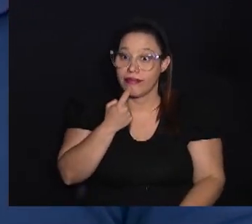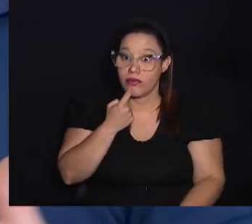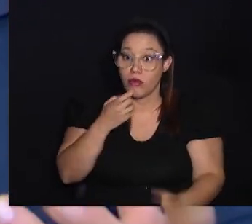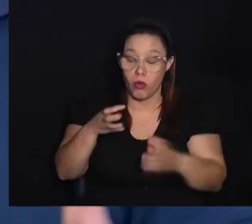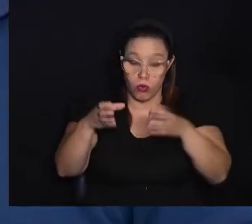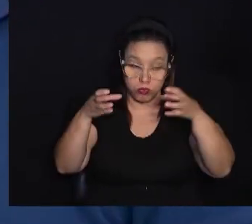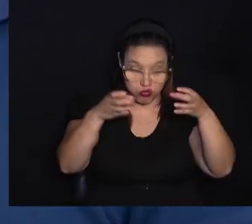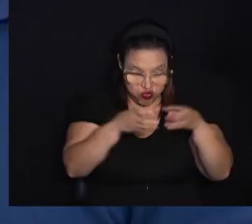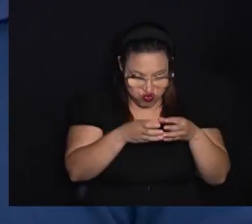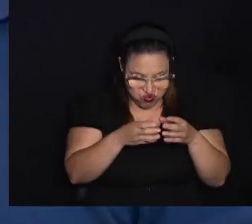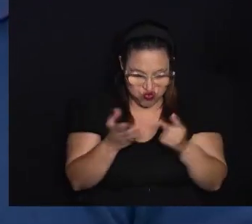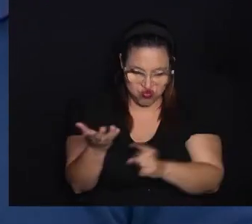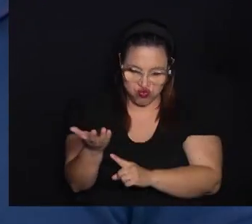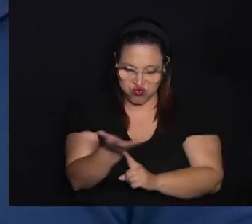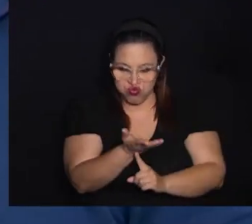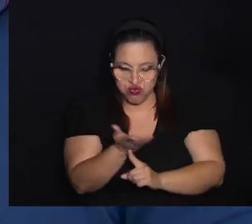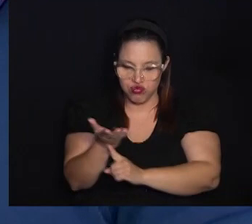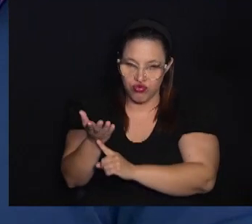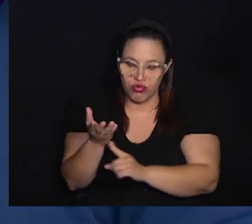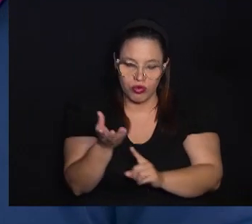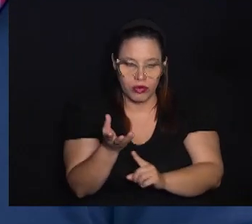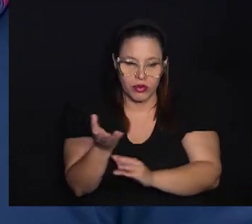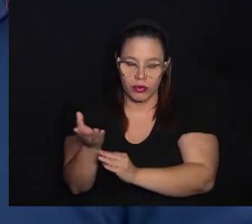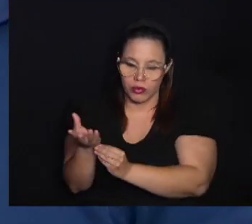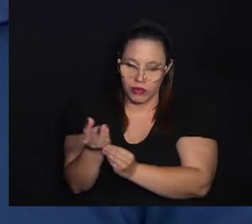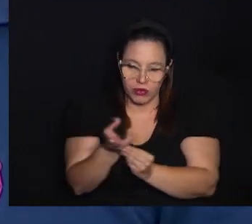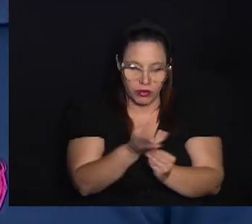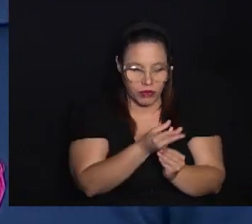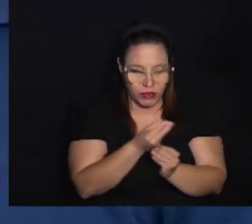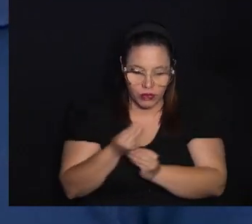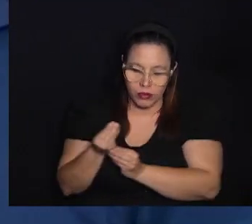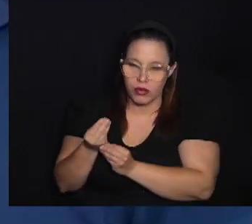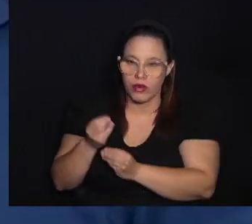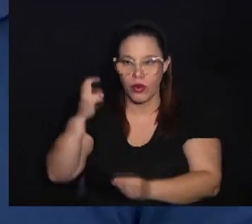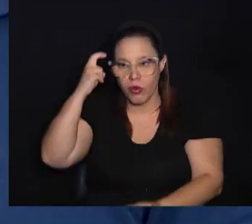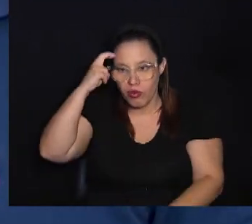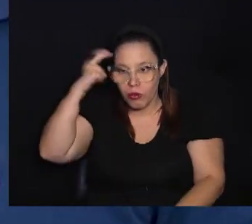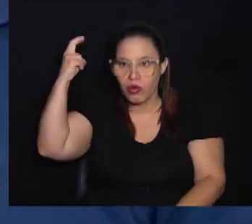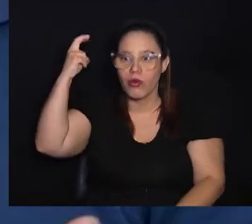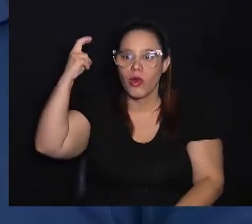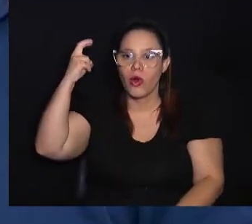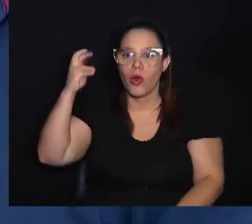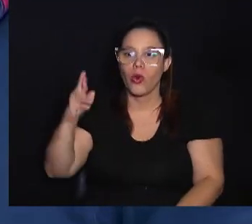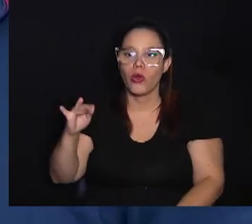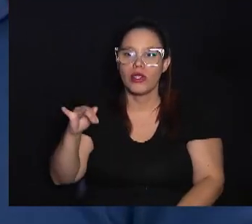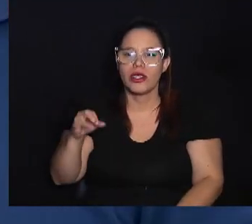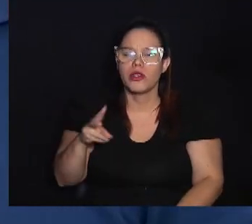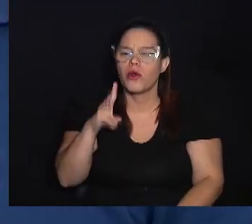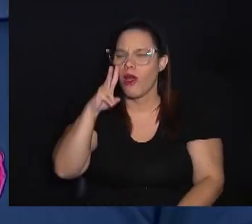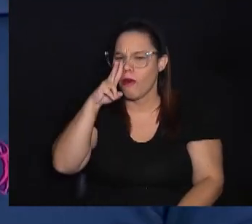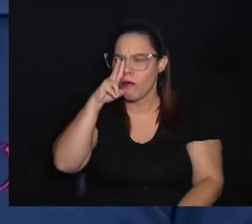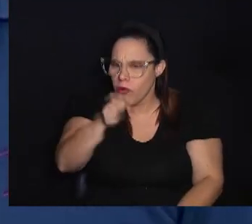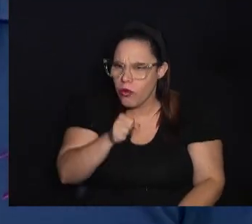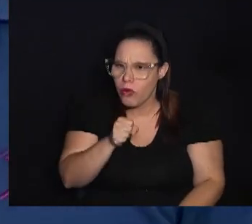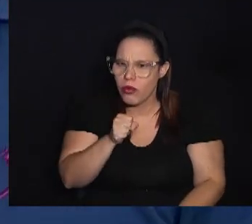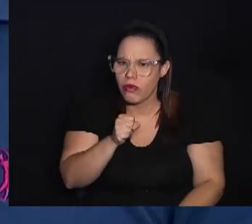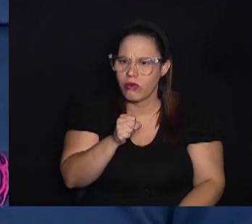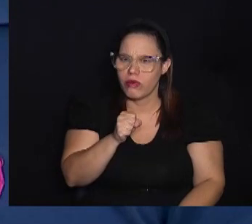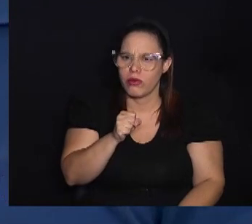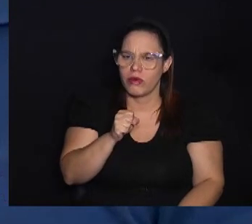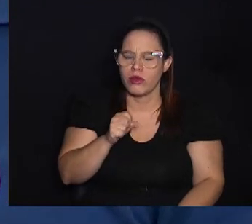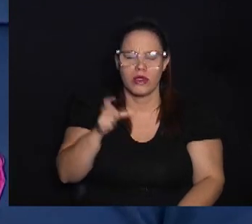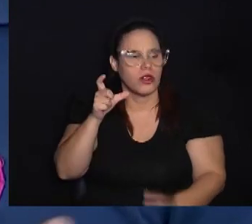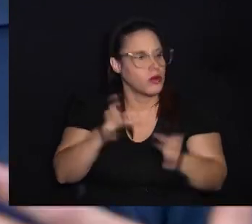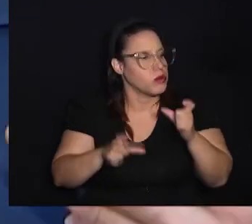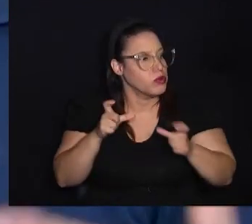polo tecnológico de arte e cultura em vários aspectos, no circo também é bem forte, então a gente tem bastante artistas e muitas